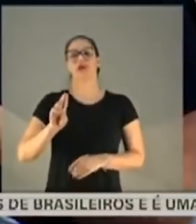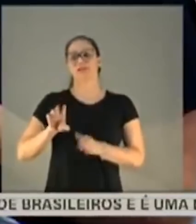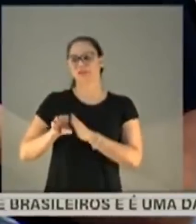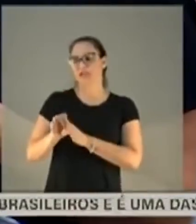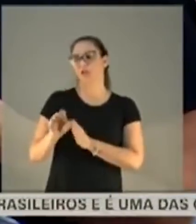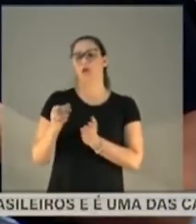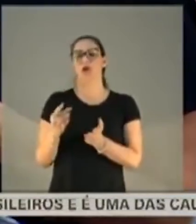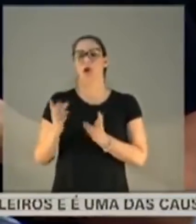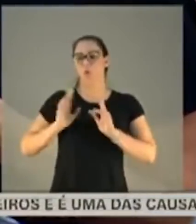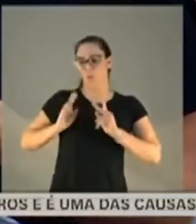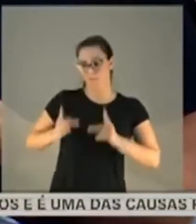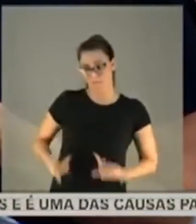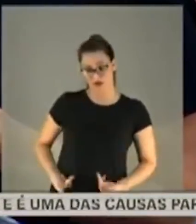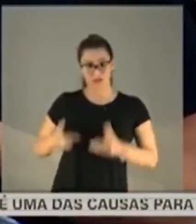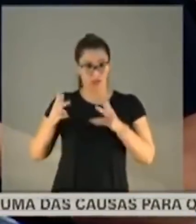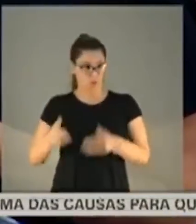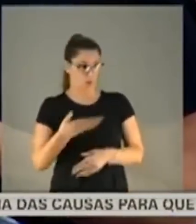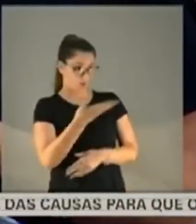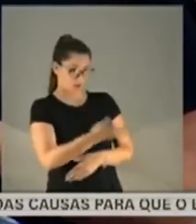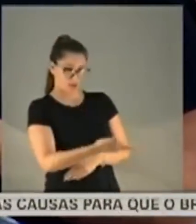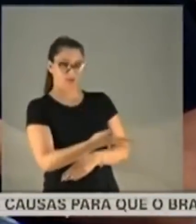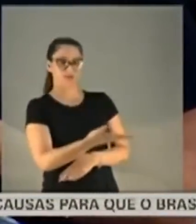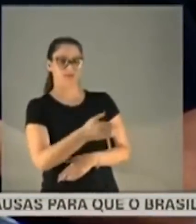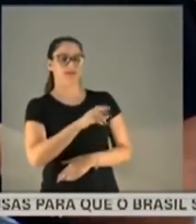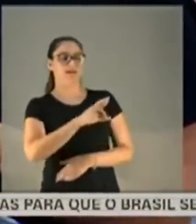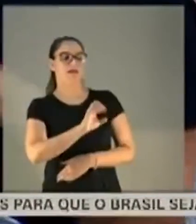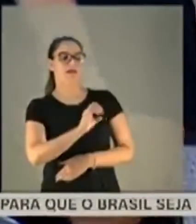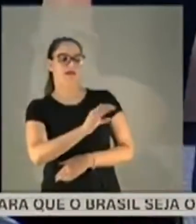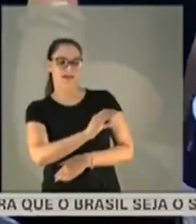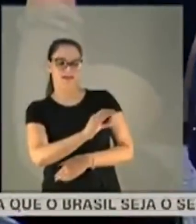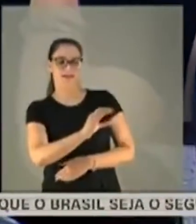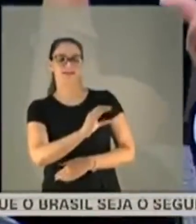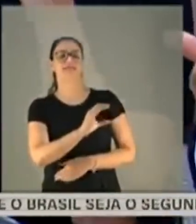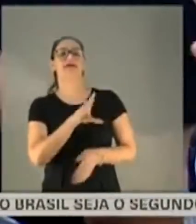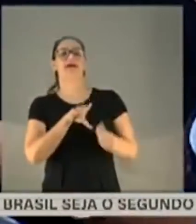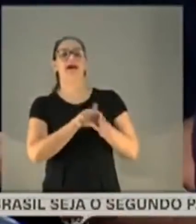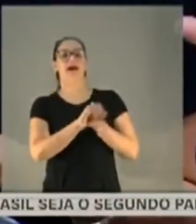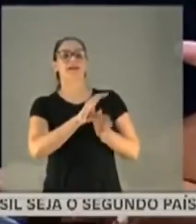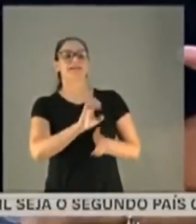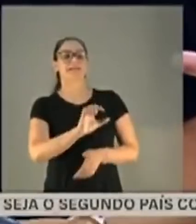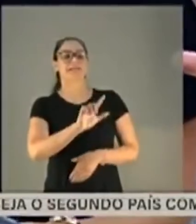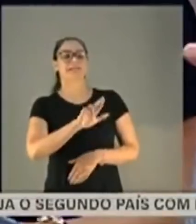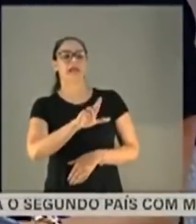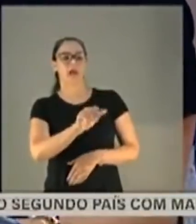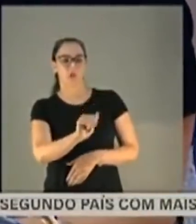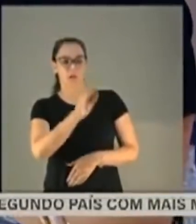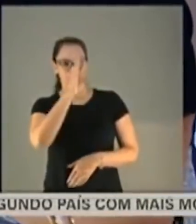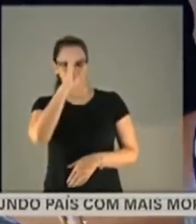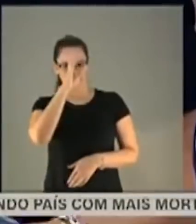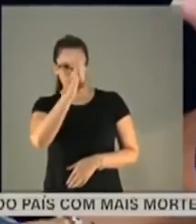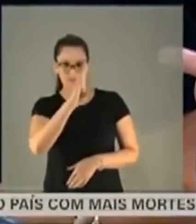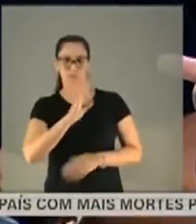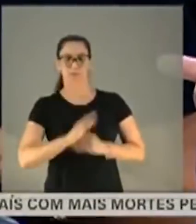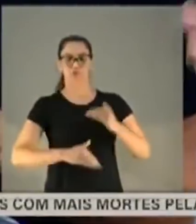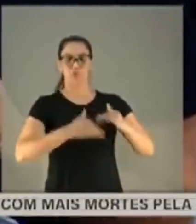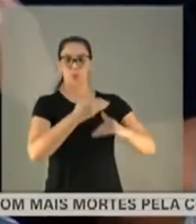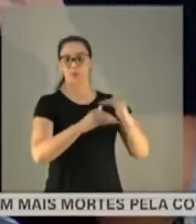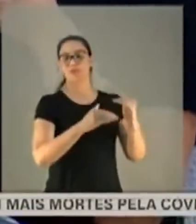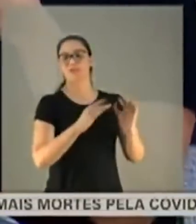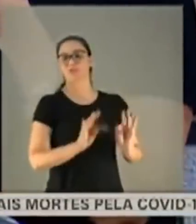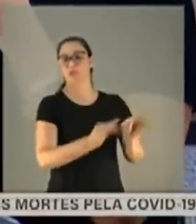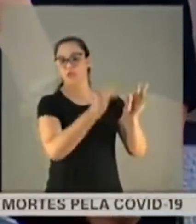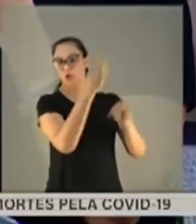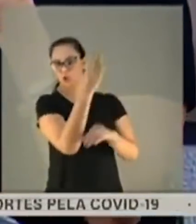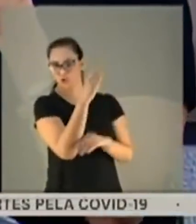sejam as células humanas como essa a rack tá que é uma célula usada principalmente até em processos